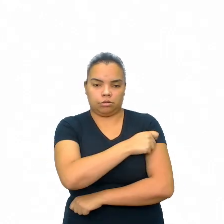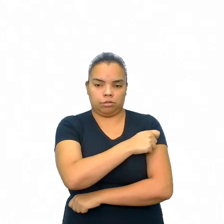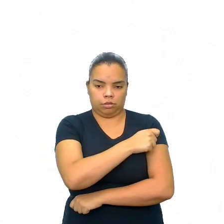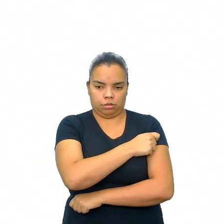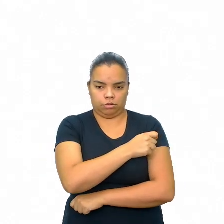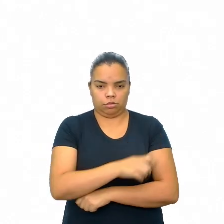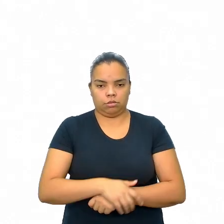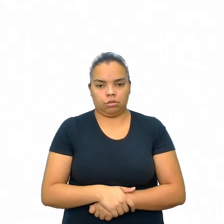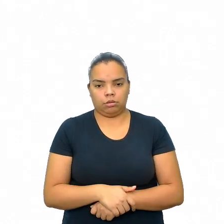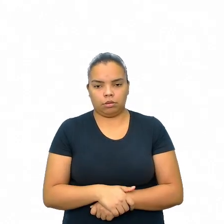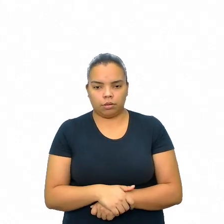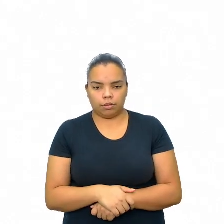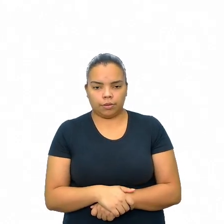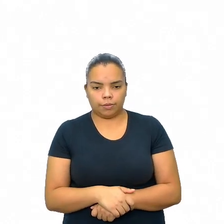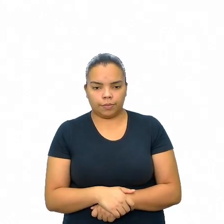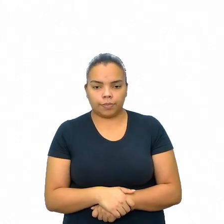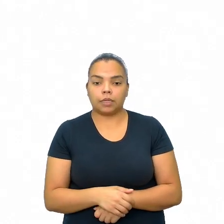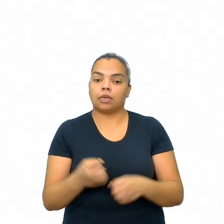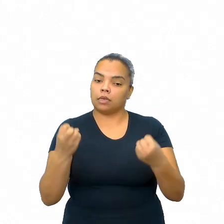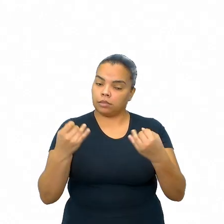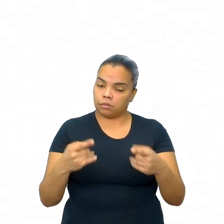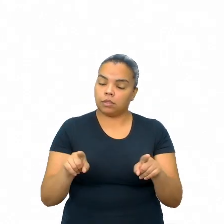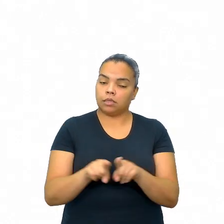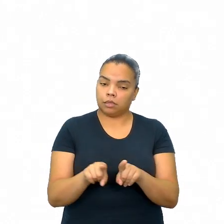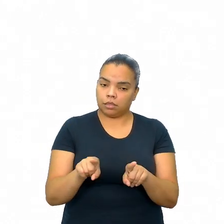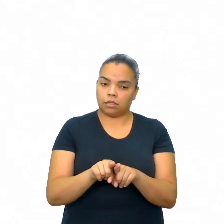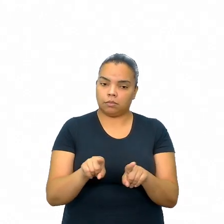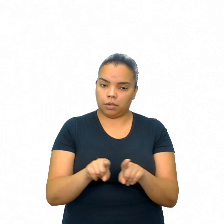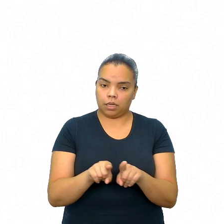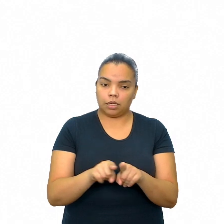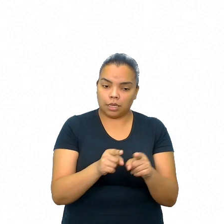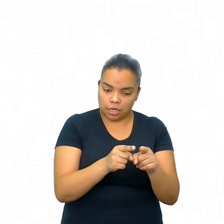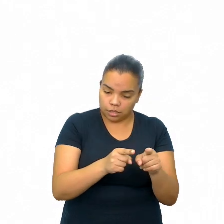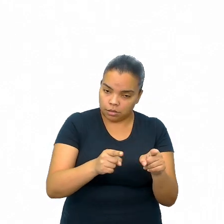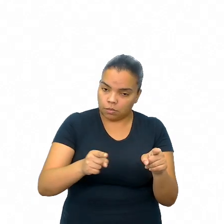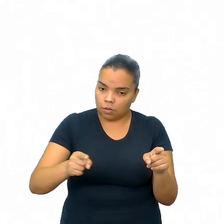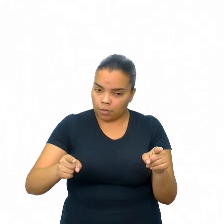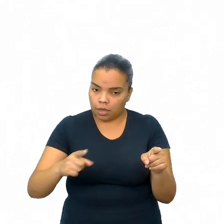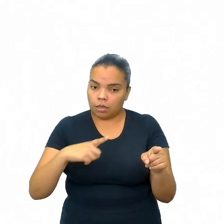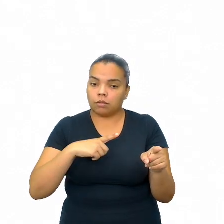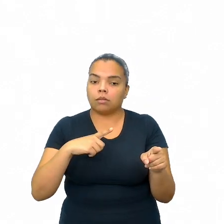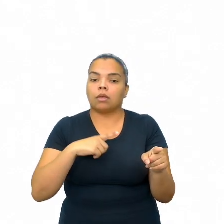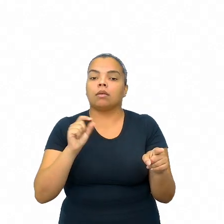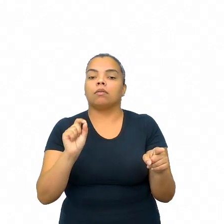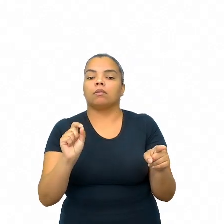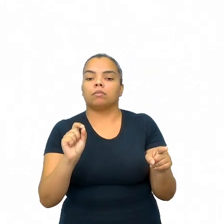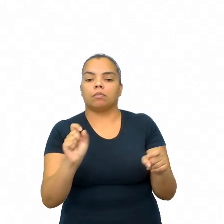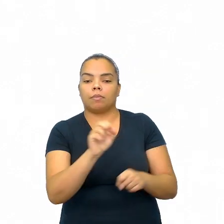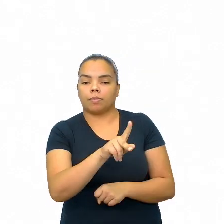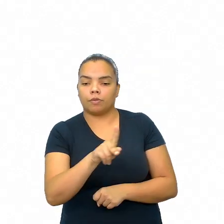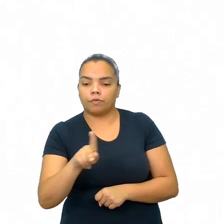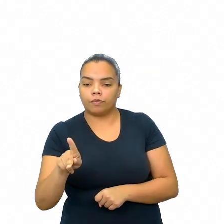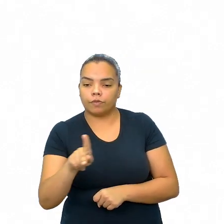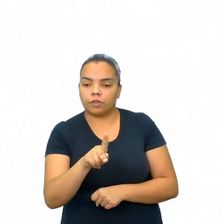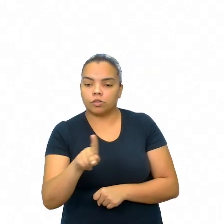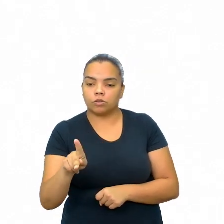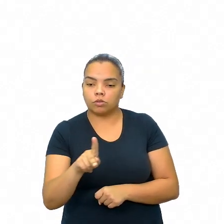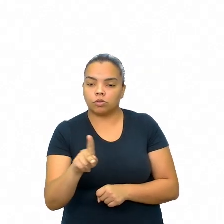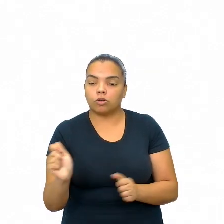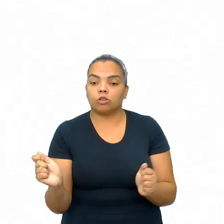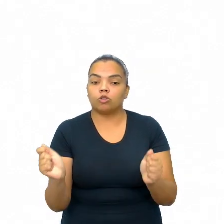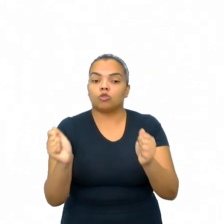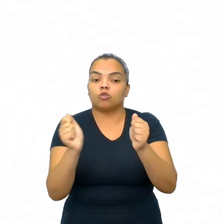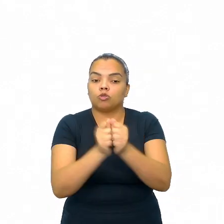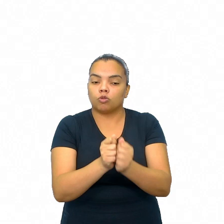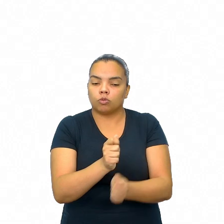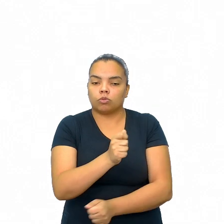estudante. Explique ainda que esse momento se configura em uma situação em que o professor e um